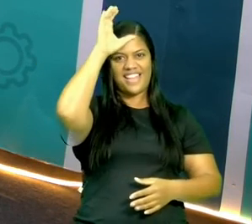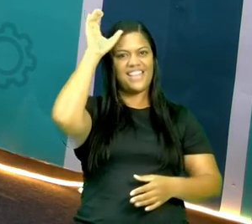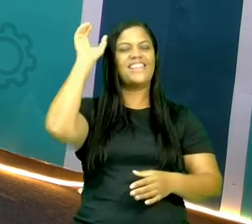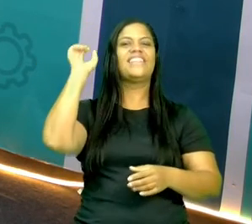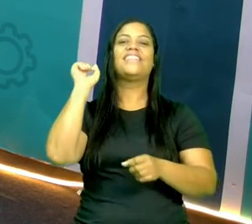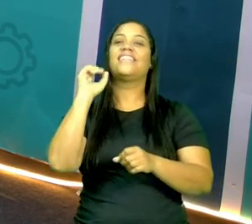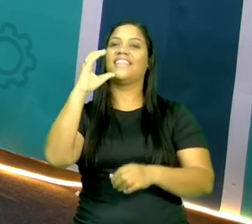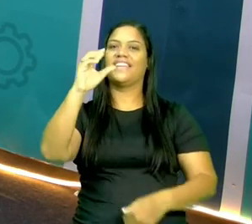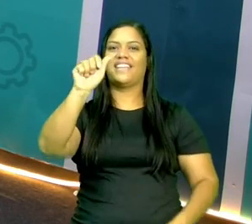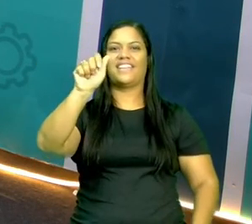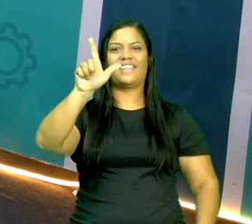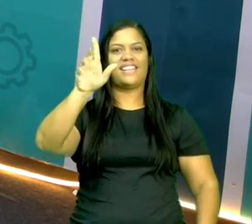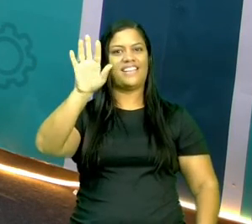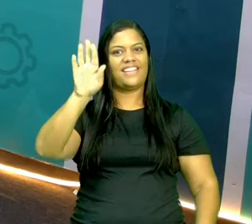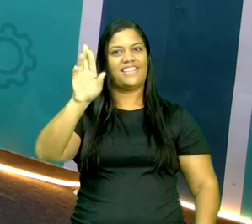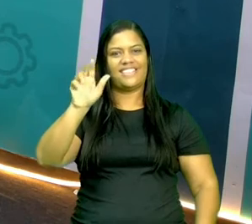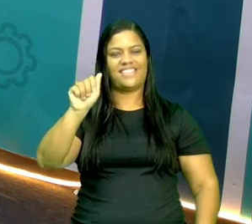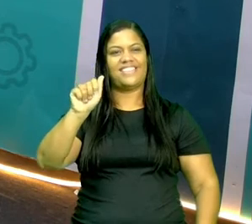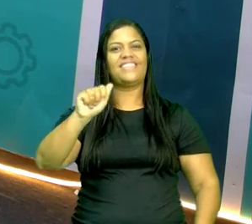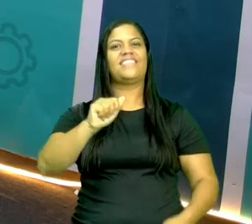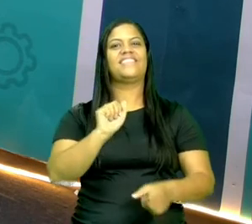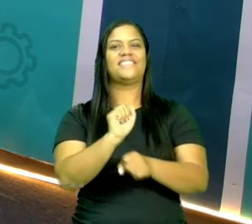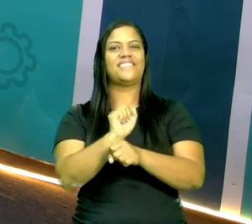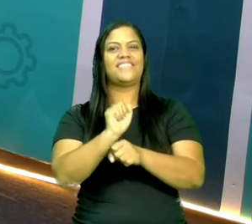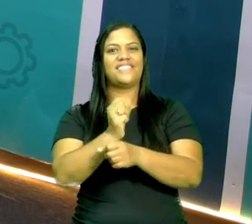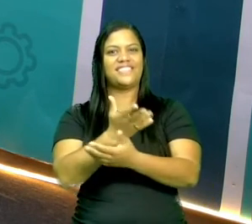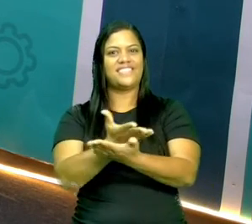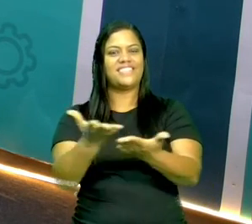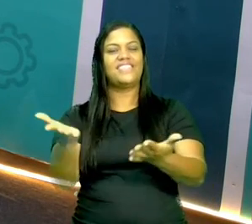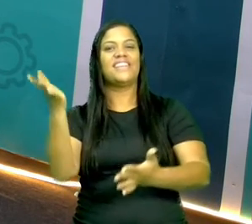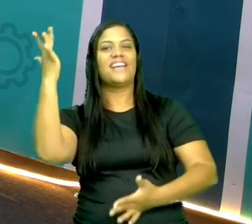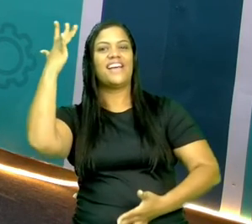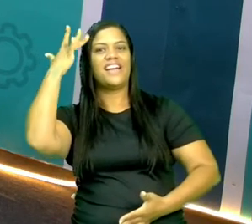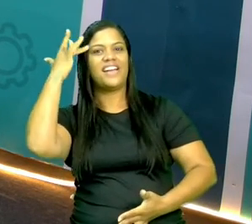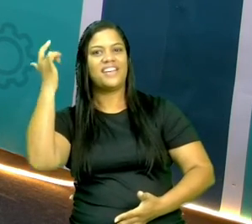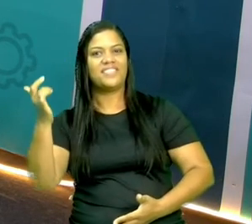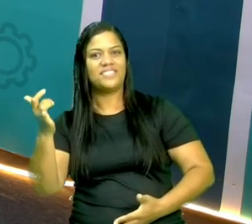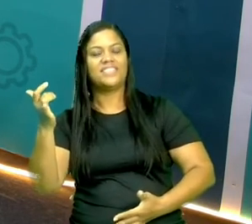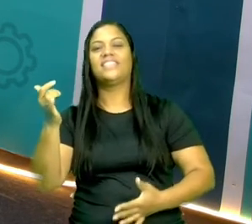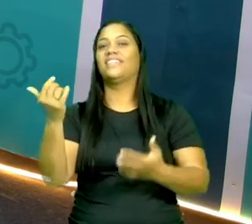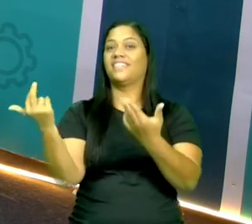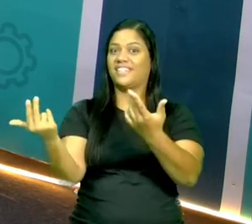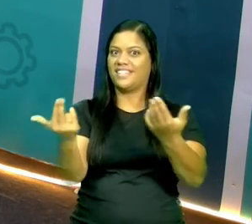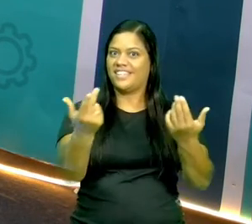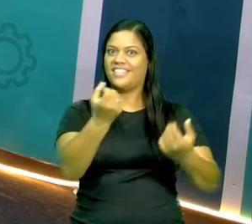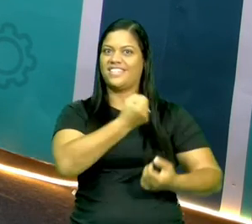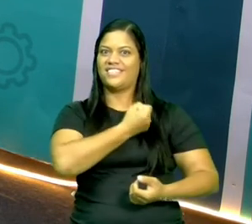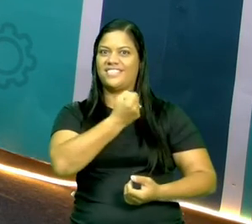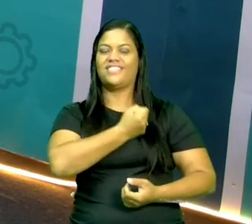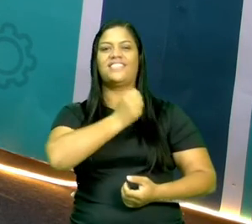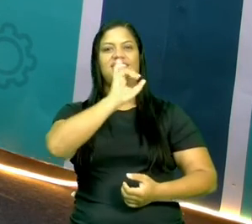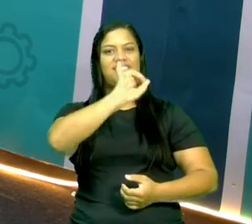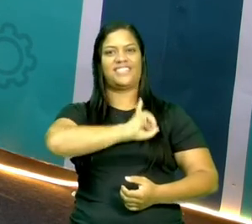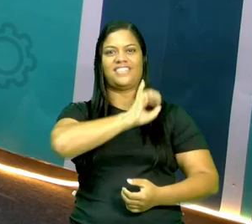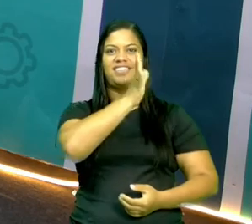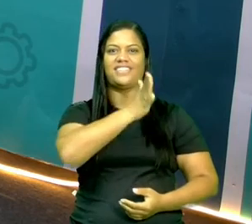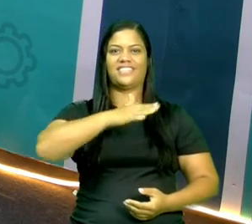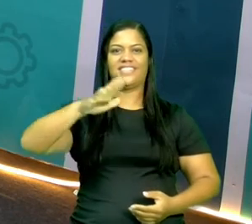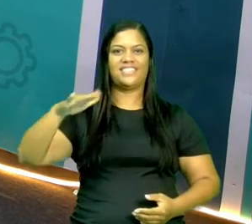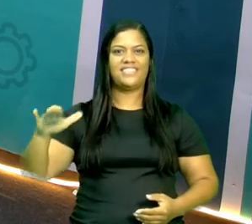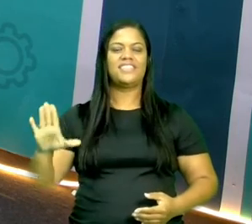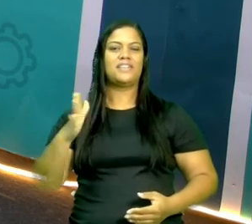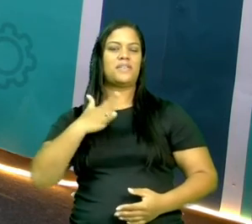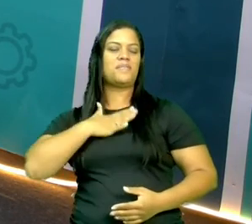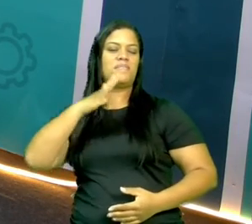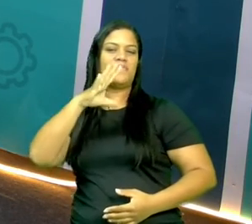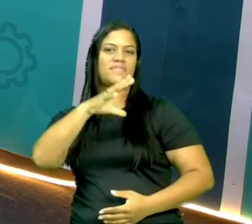aguarda vocês aqui na aulinha de amanhã, no mesmo canal, tá certo? Da TV Educa Ipojuca,